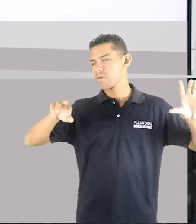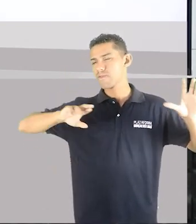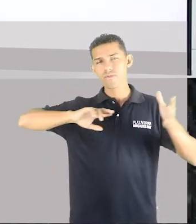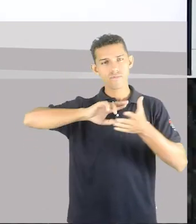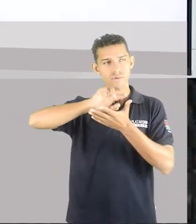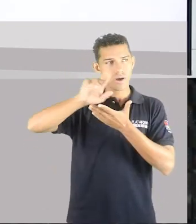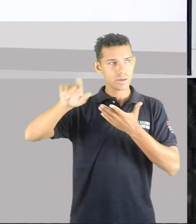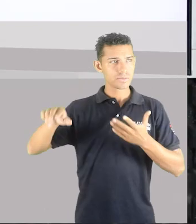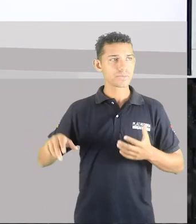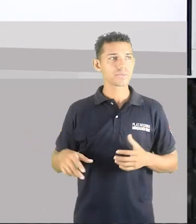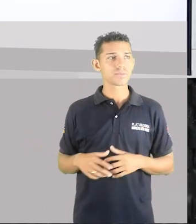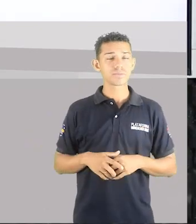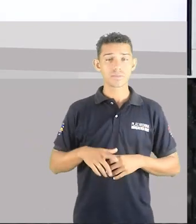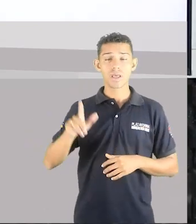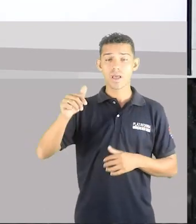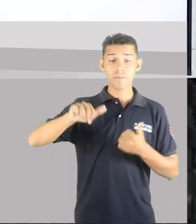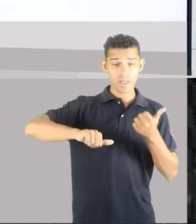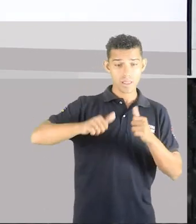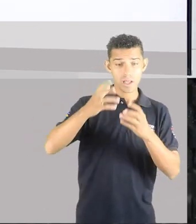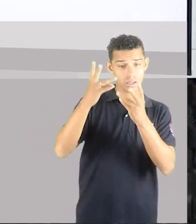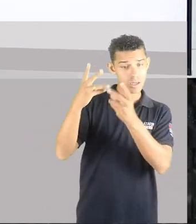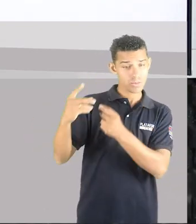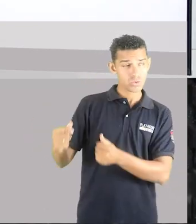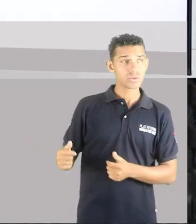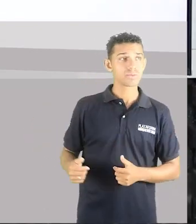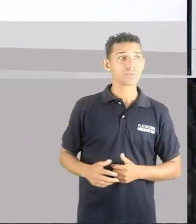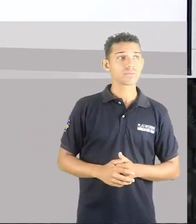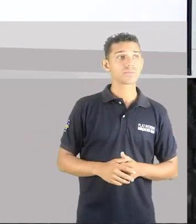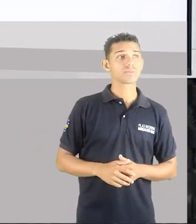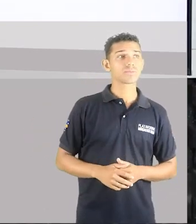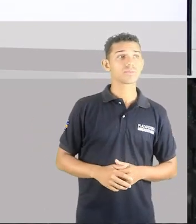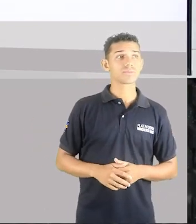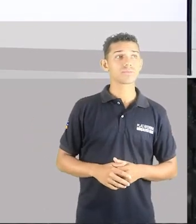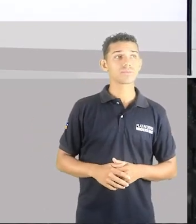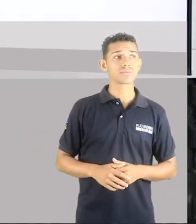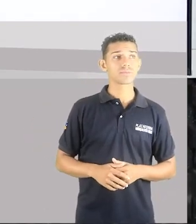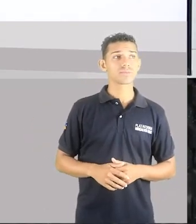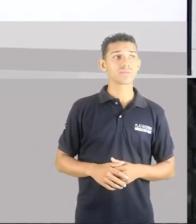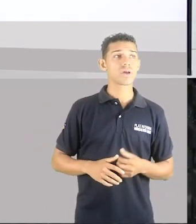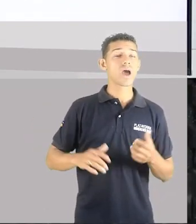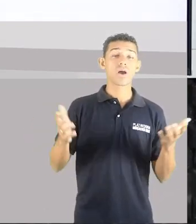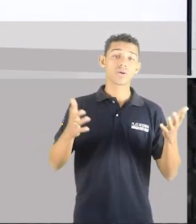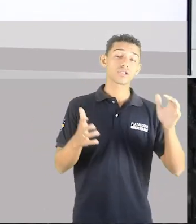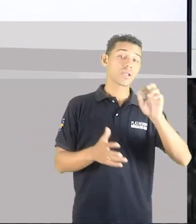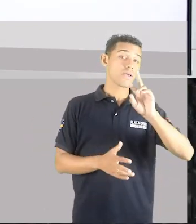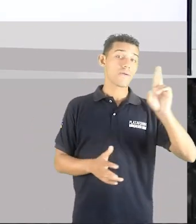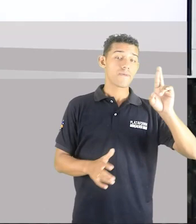produtos, isso é uma análise ou decomposição. Se eu tenho vários reagentes